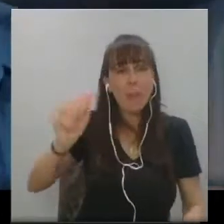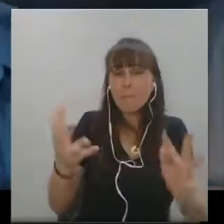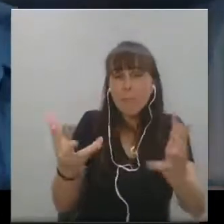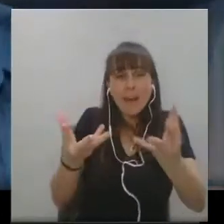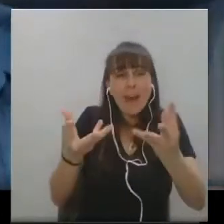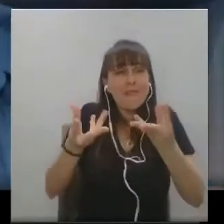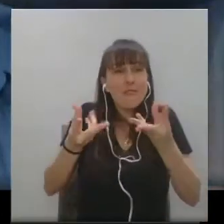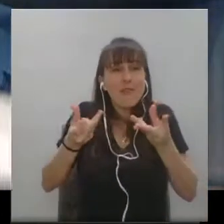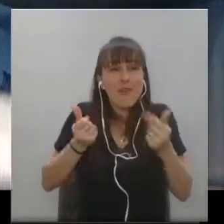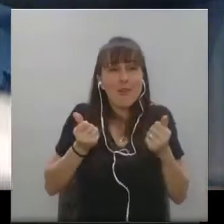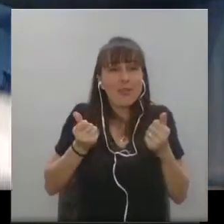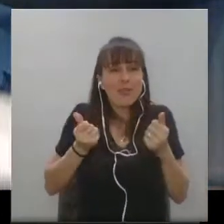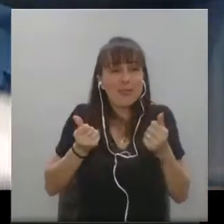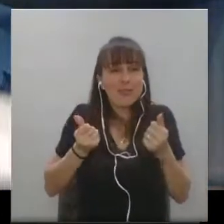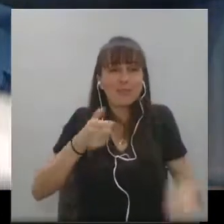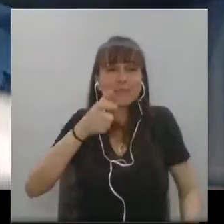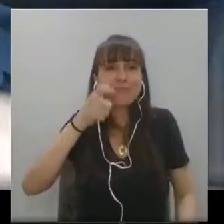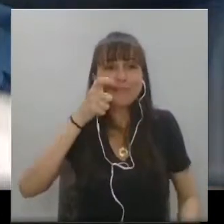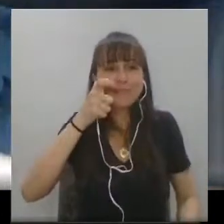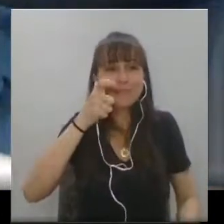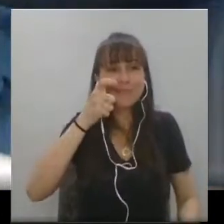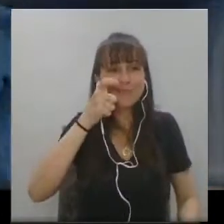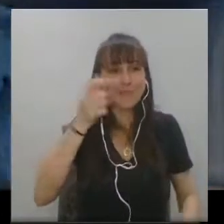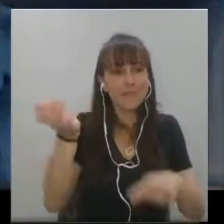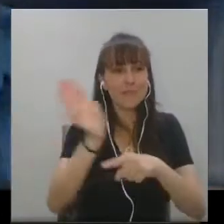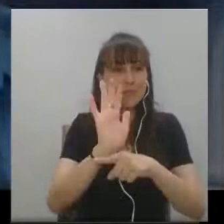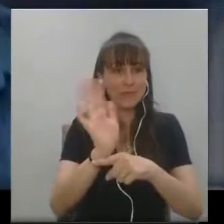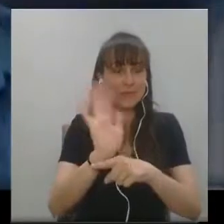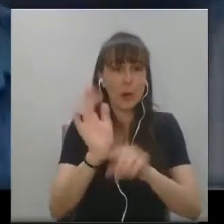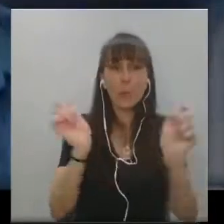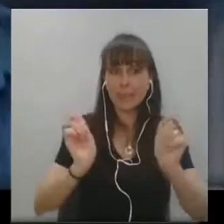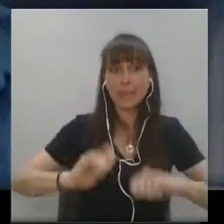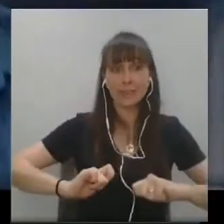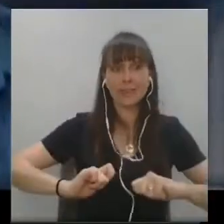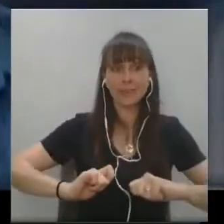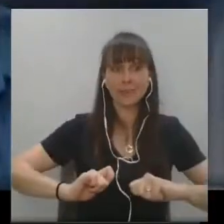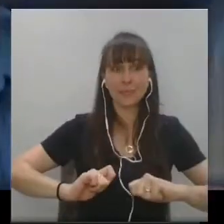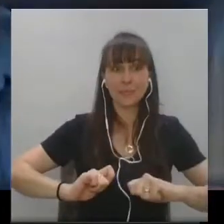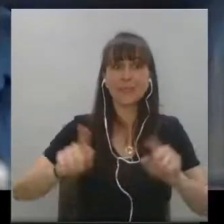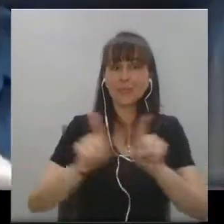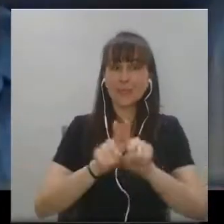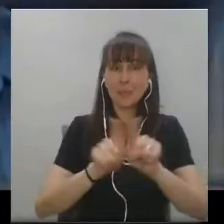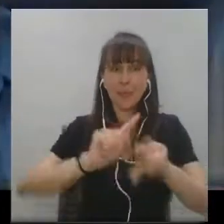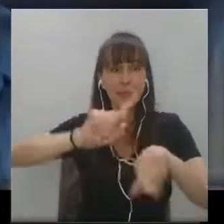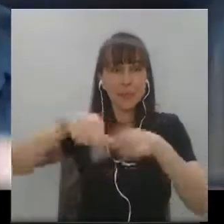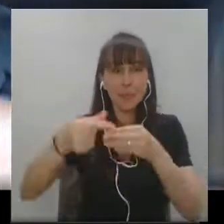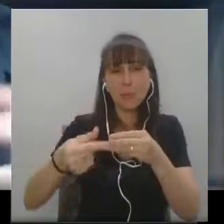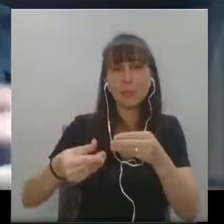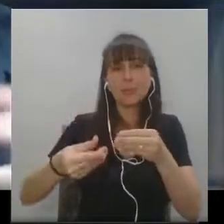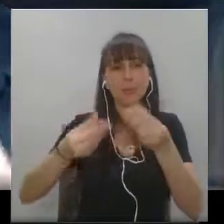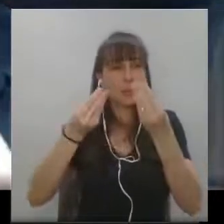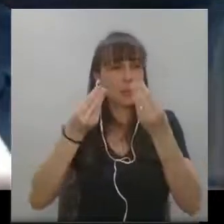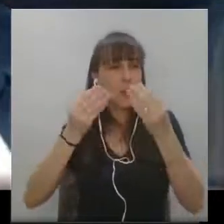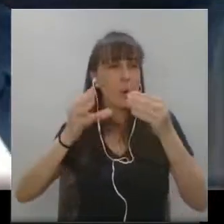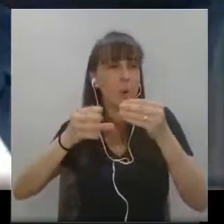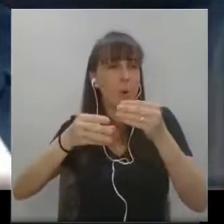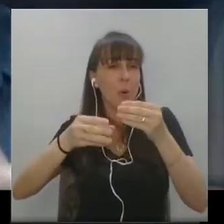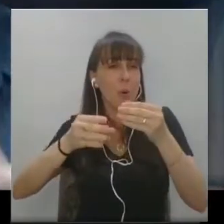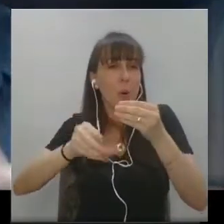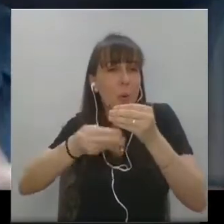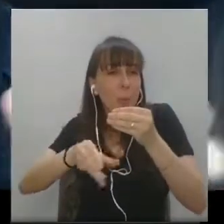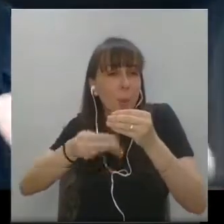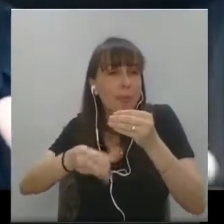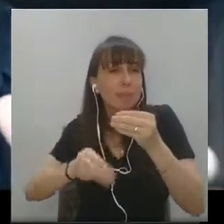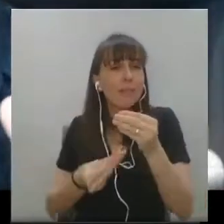filme. Então, o jovem, em geral, ele vai se empolgar, porque ele vai assistir o filme, ele vai comentar sobre aquele filme. Uma vez que ele tendo